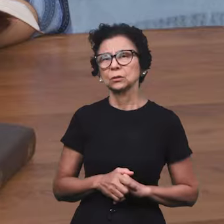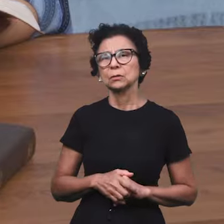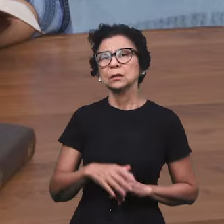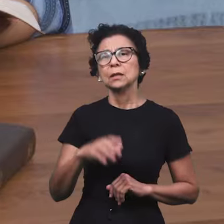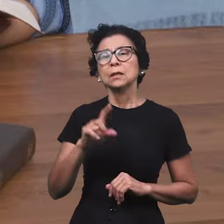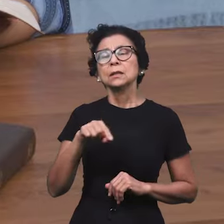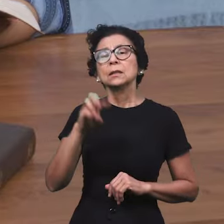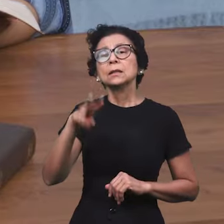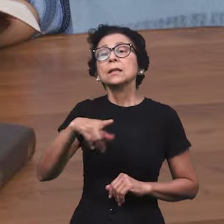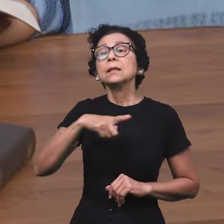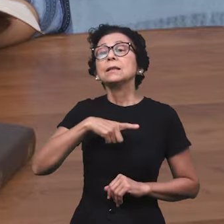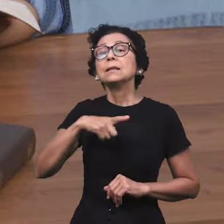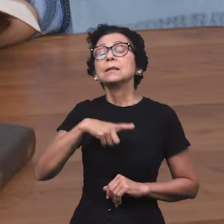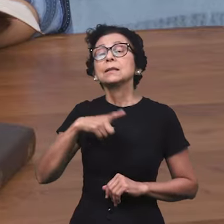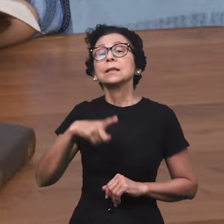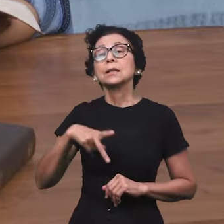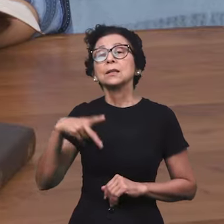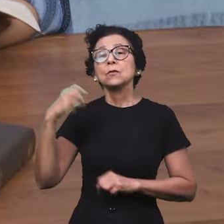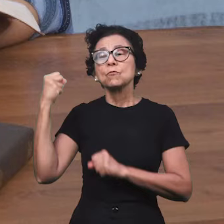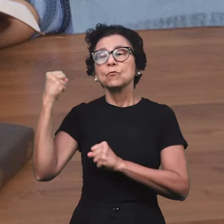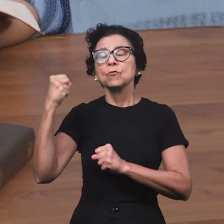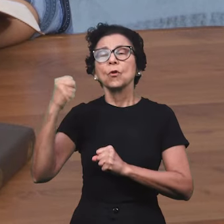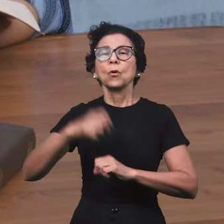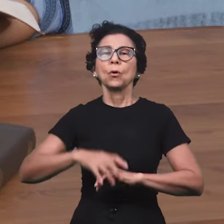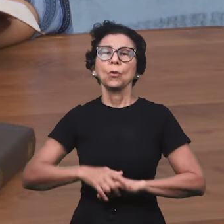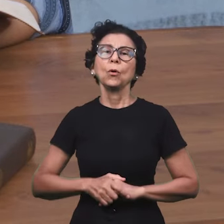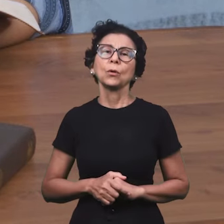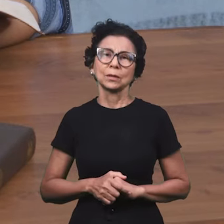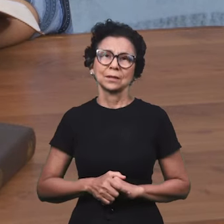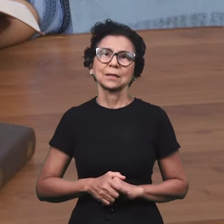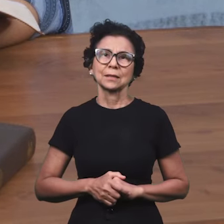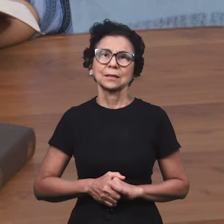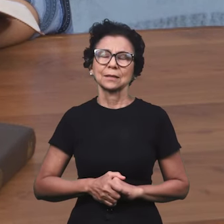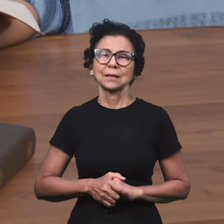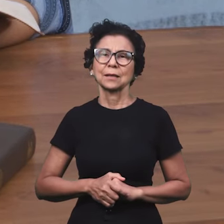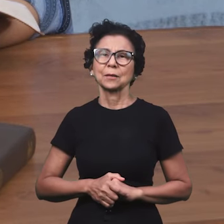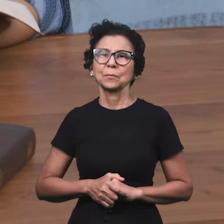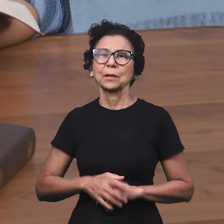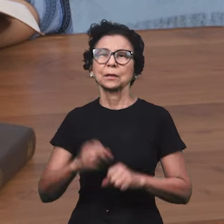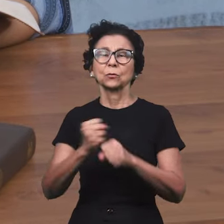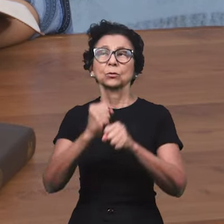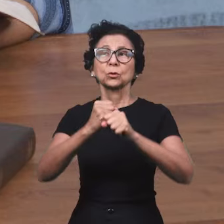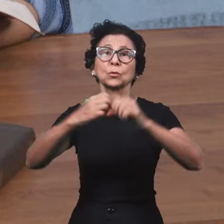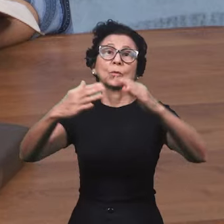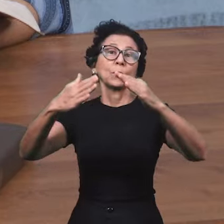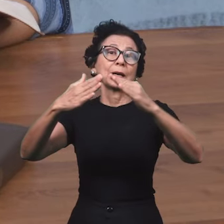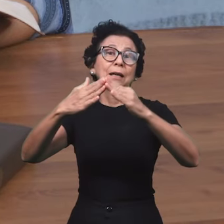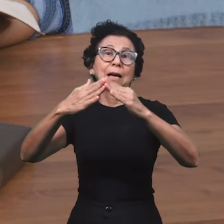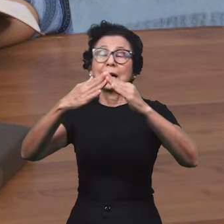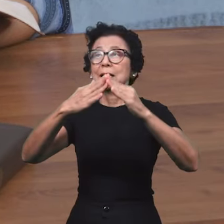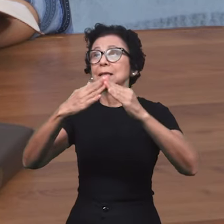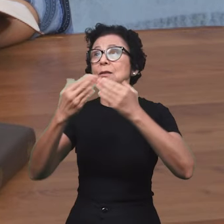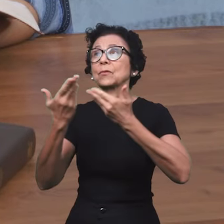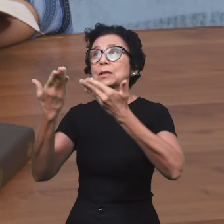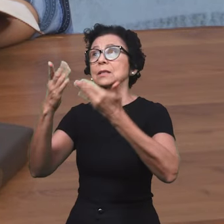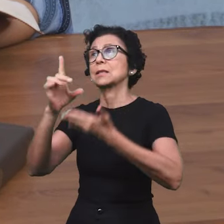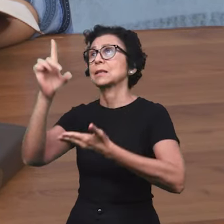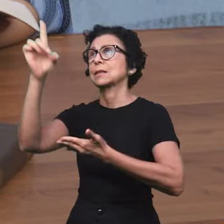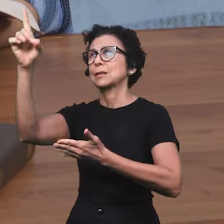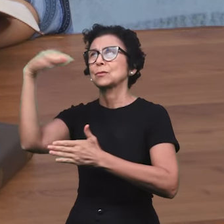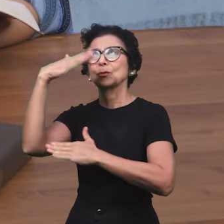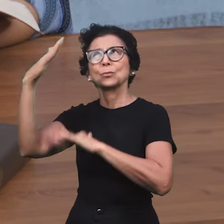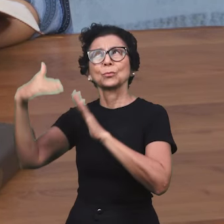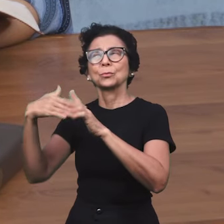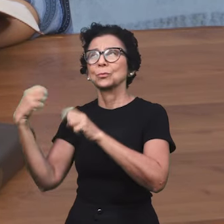os céus dos céus o não podem conter? E quem sou eu que lhe edificasse